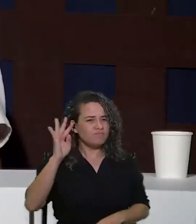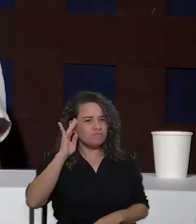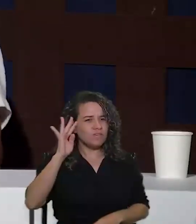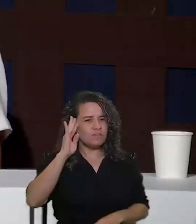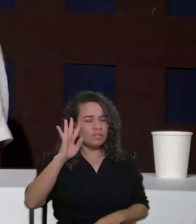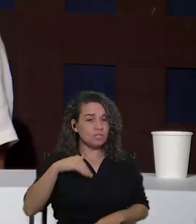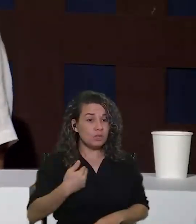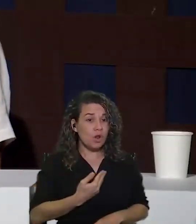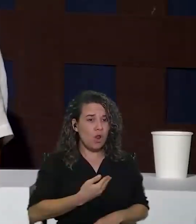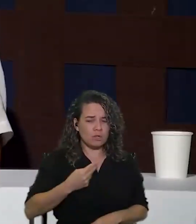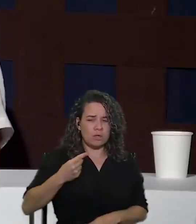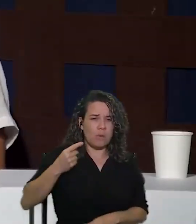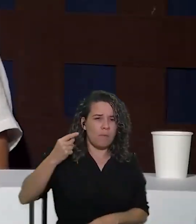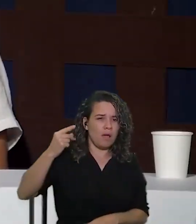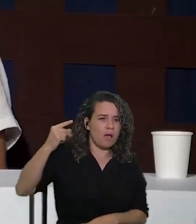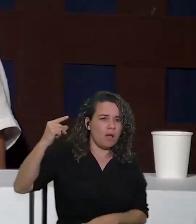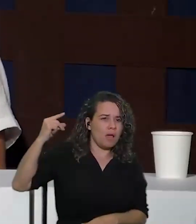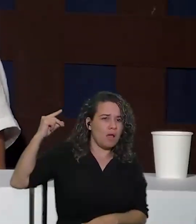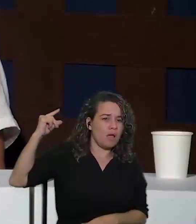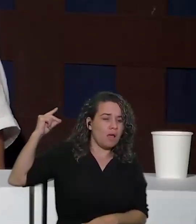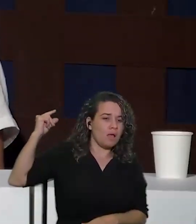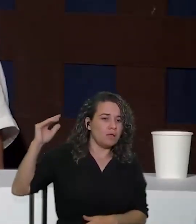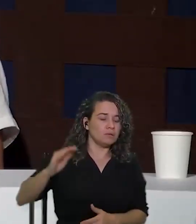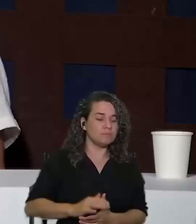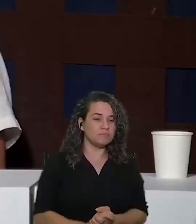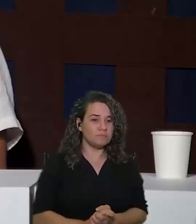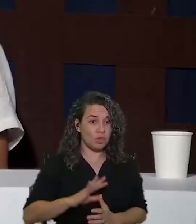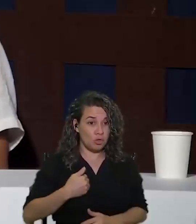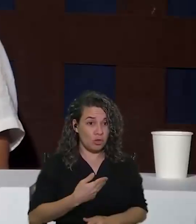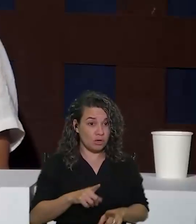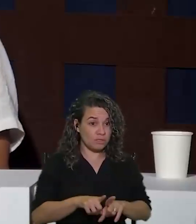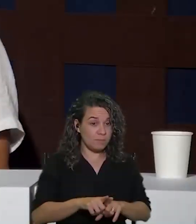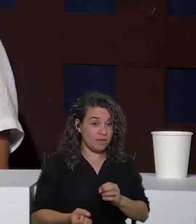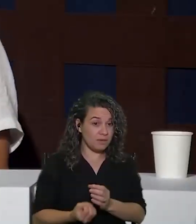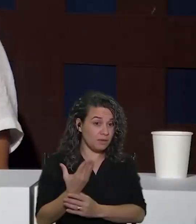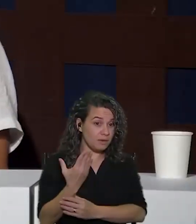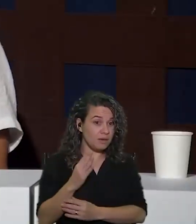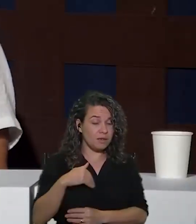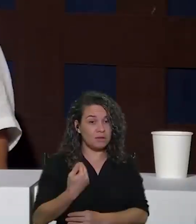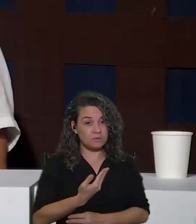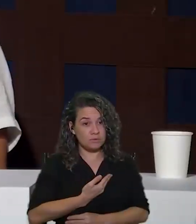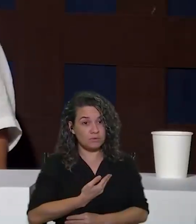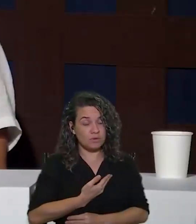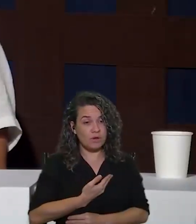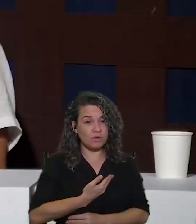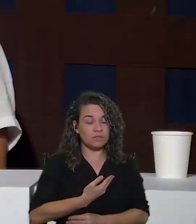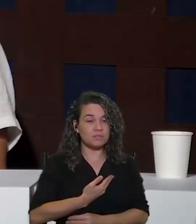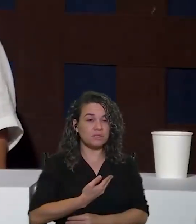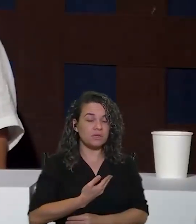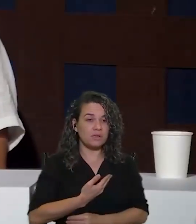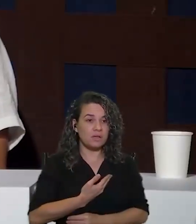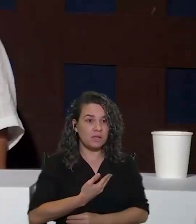isso, estamos inventando as nossas origens porque não temos acesso, né, a documentos que nos digam de onde a gente vem,